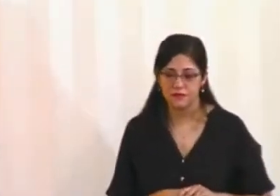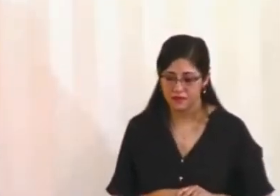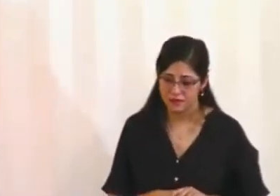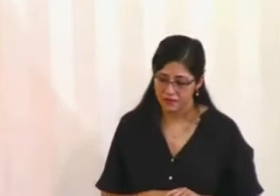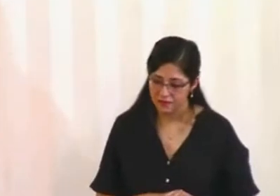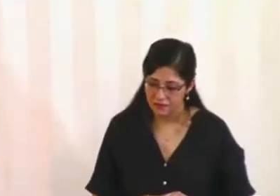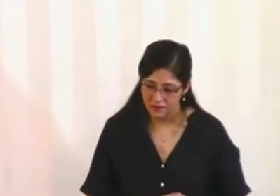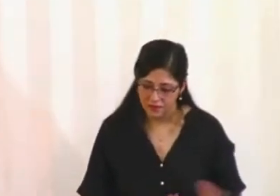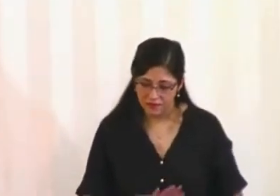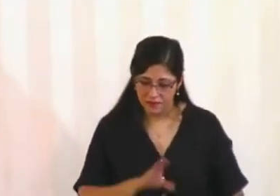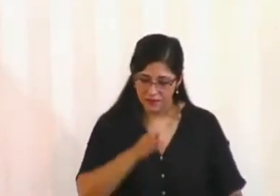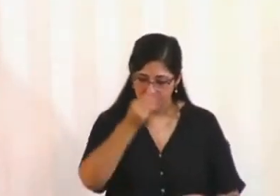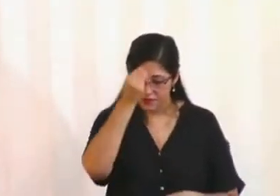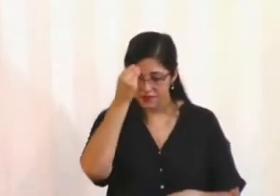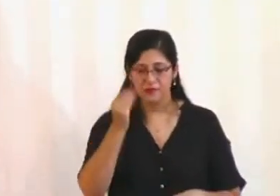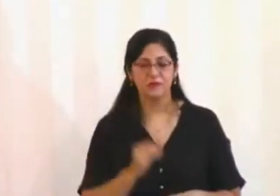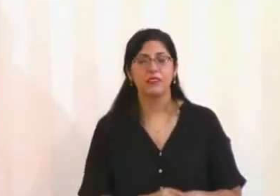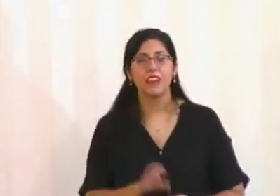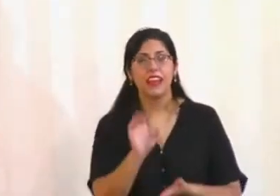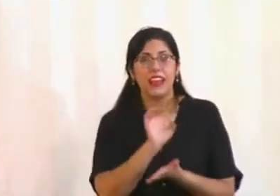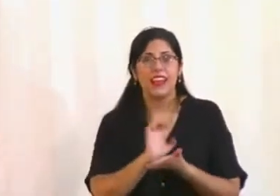Jezabel. Estou esperando.